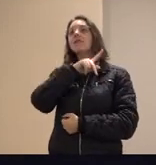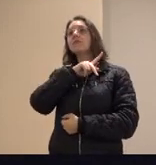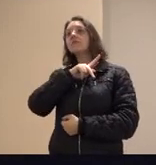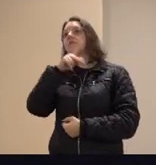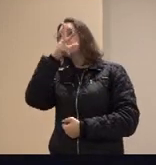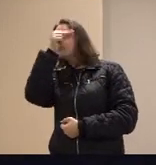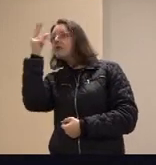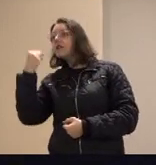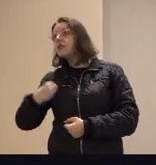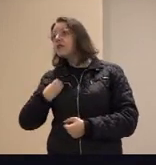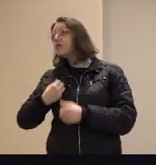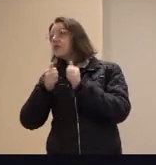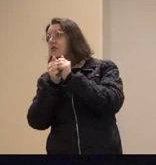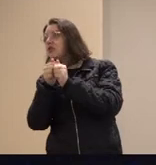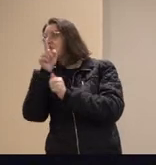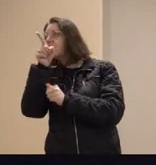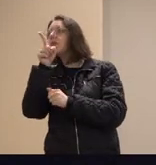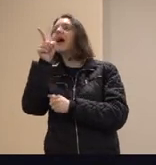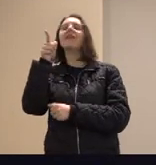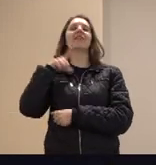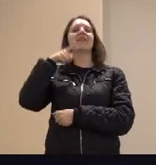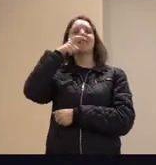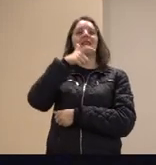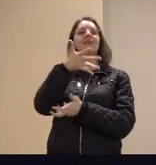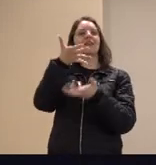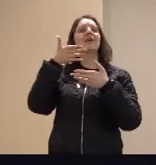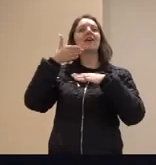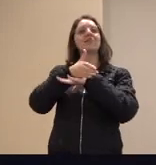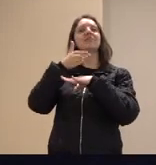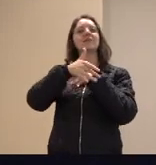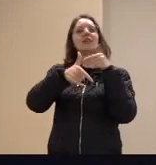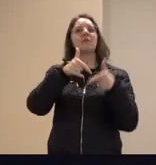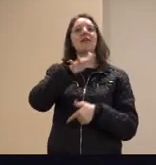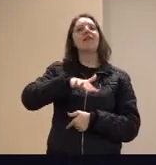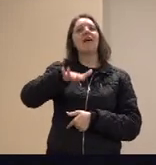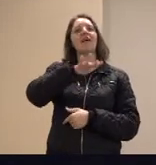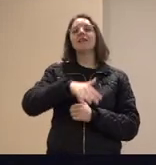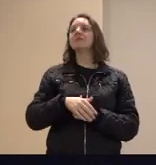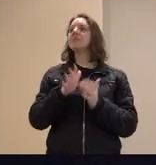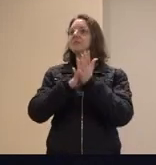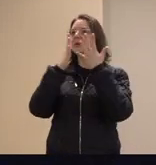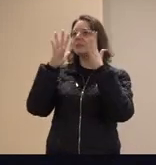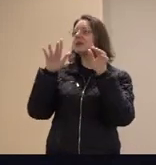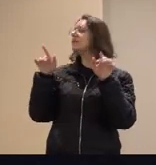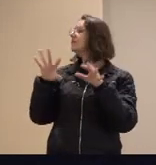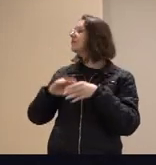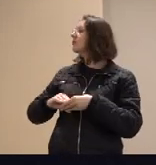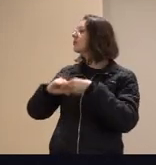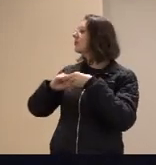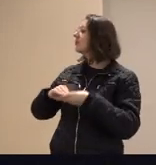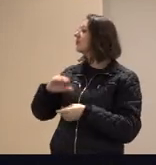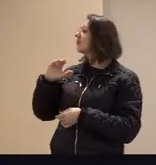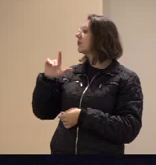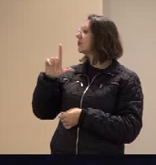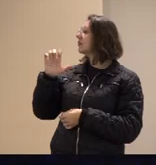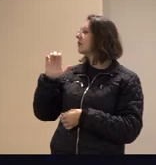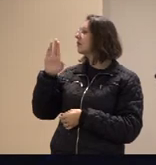é interessado e quer fazer a sua parte. Parabéns. Quero também cumprimentar o Kleber, né,